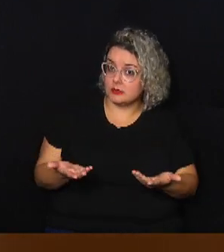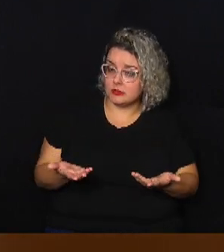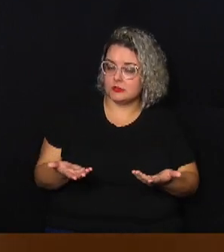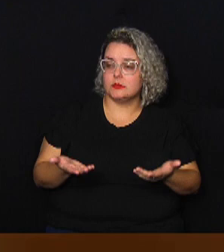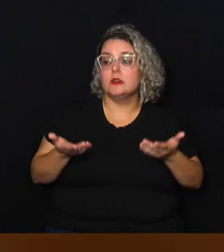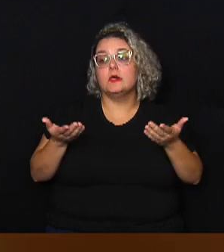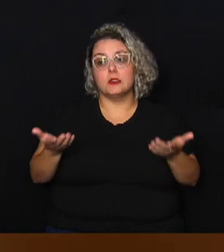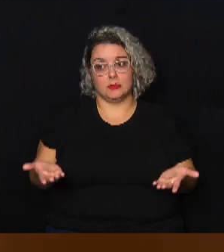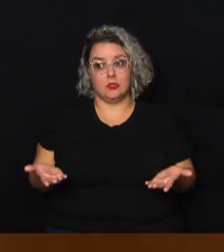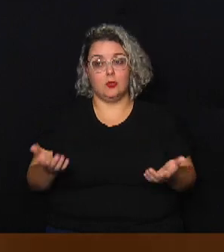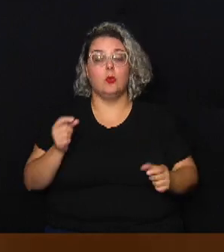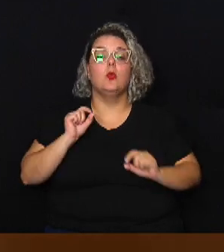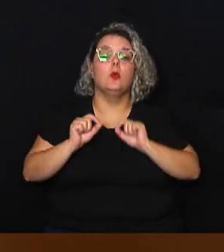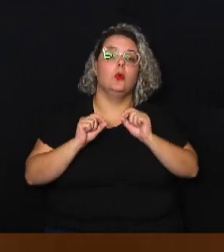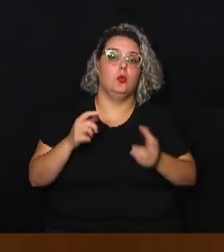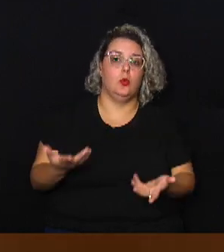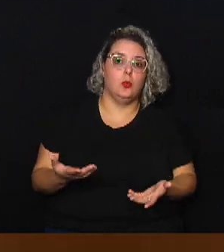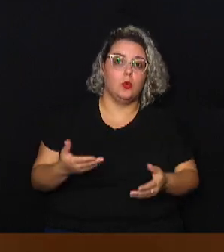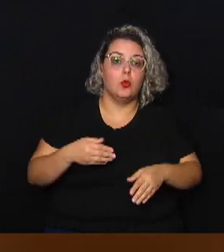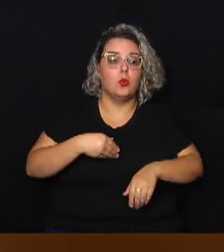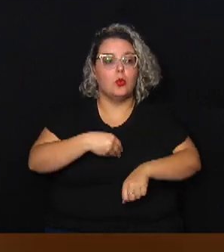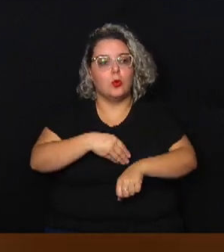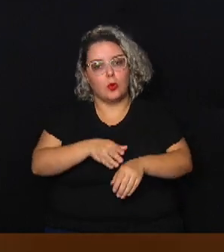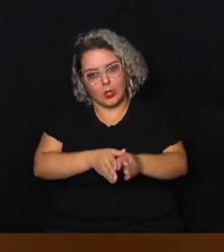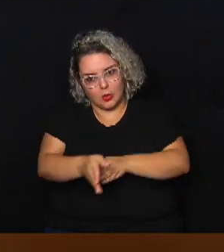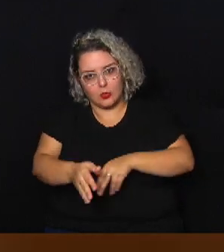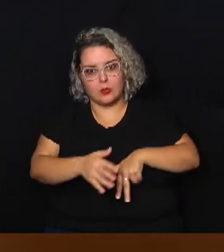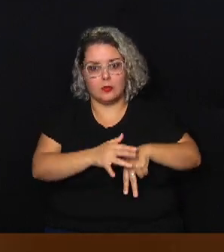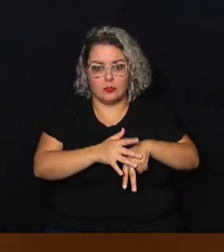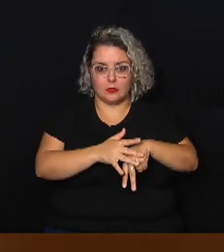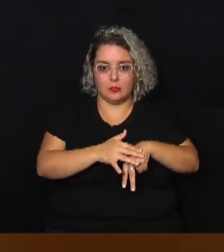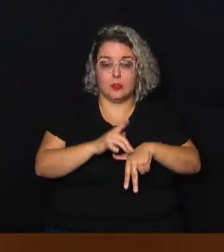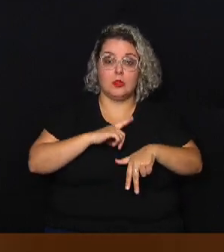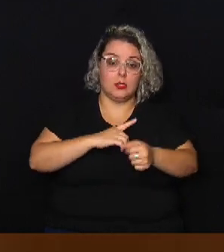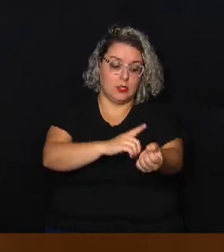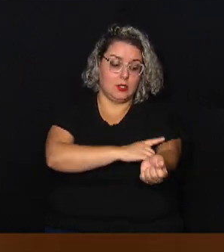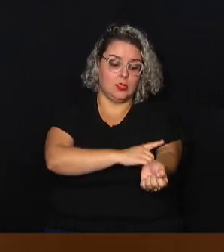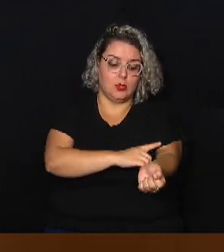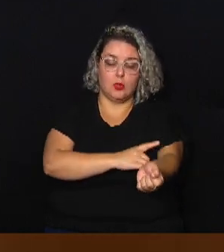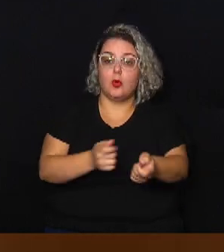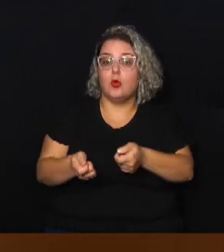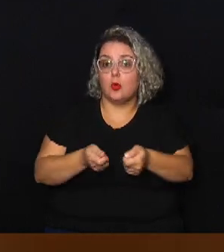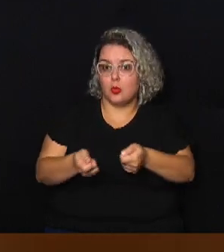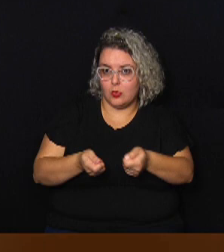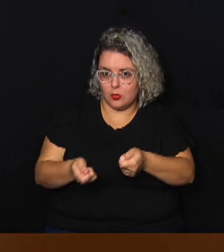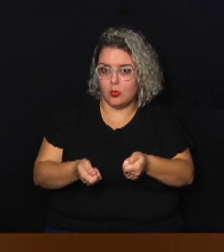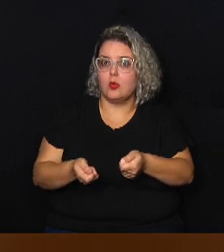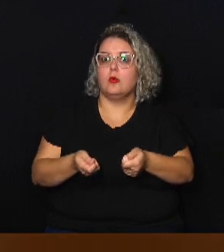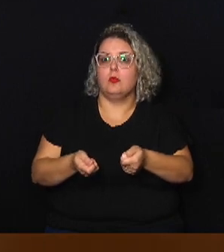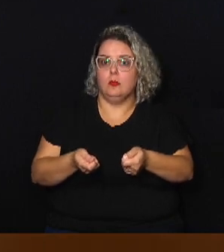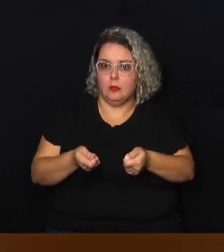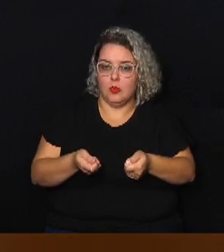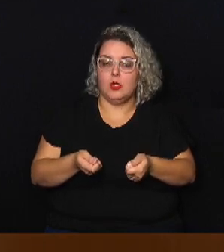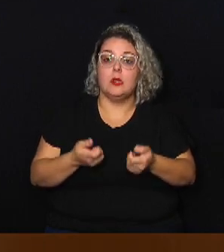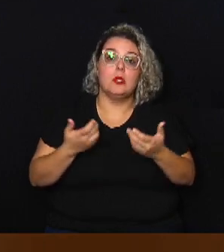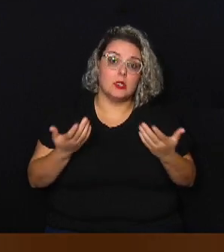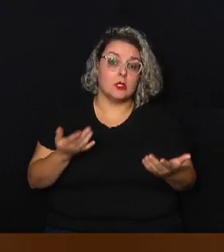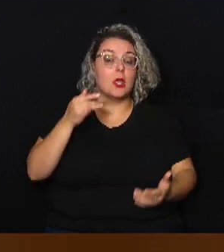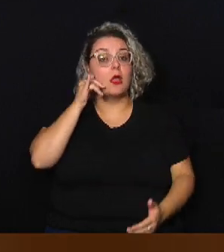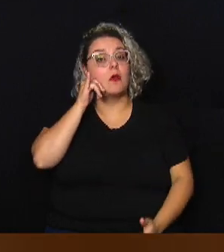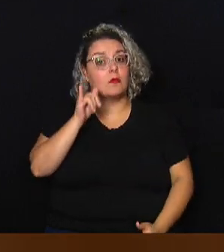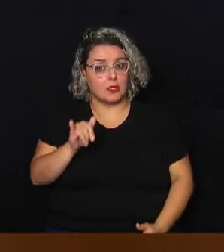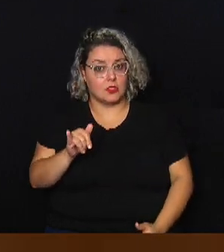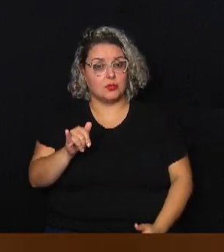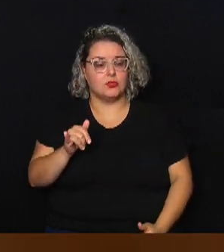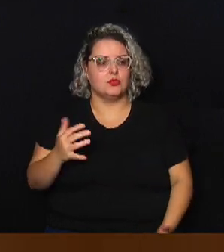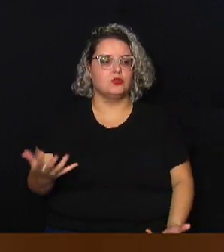Então, o que eu recomendo para esse paciente é que ele tenha a diabetes dele bem controlado e evite